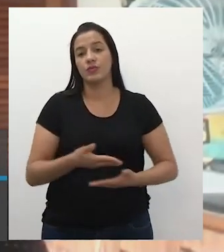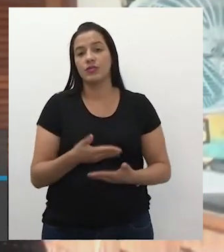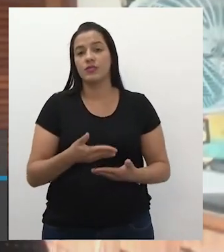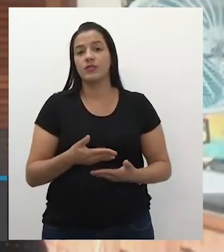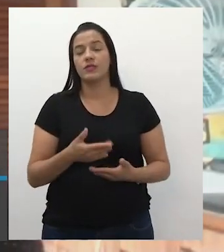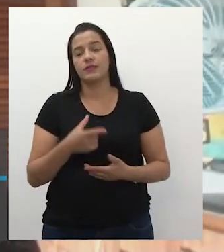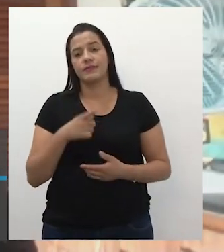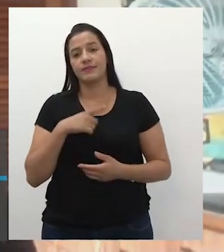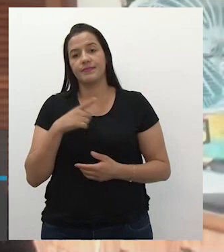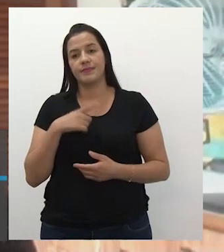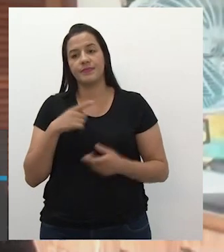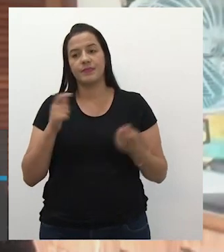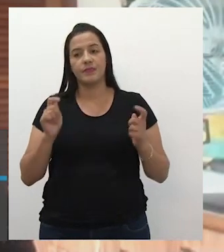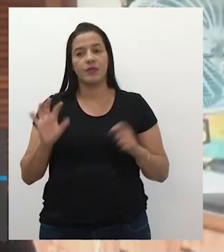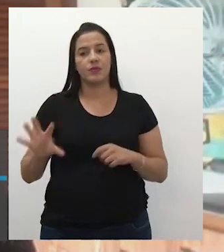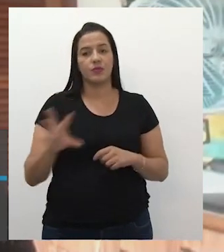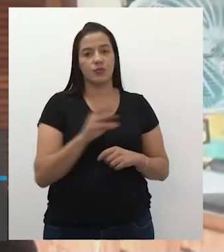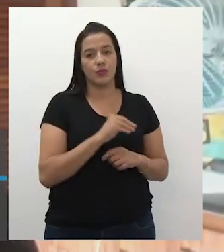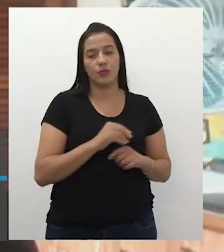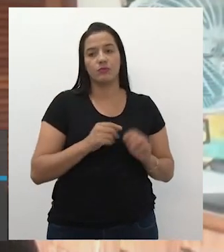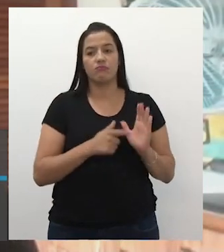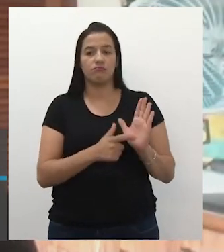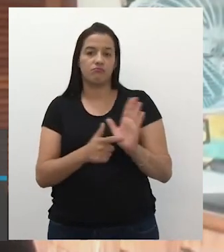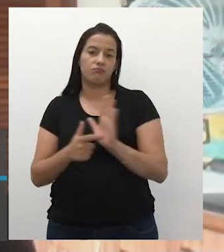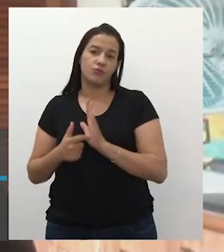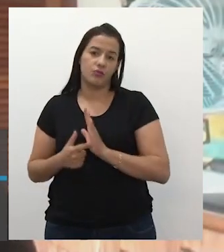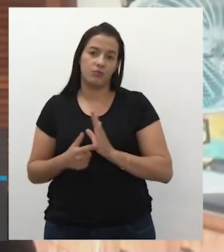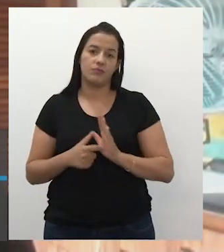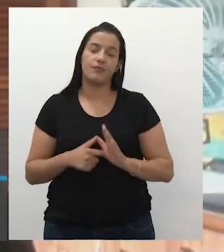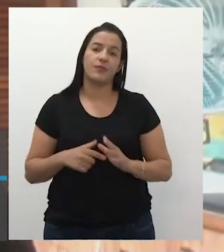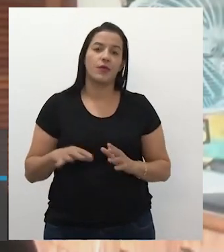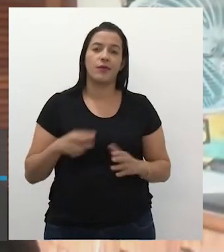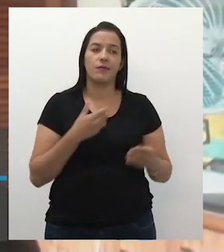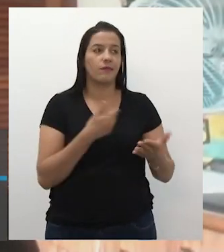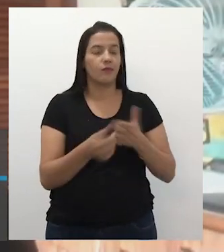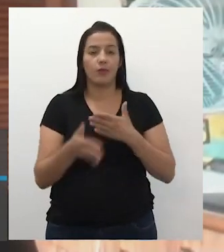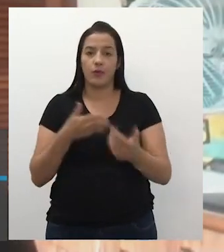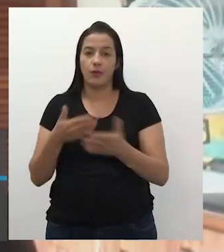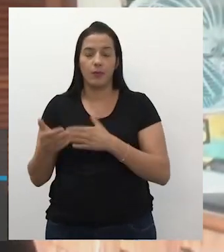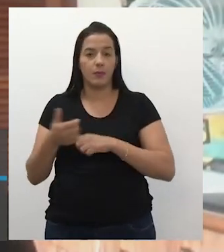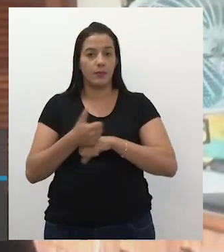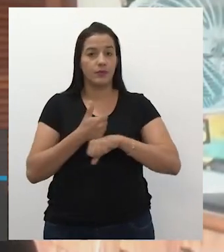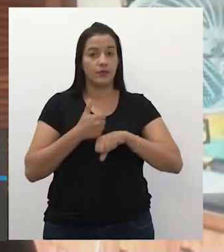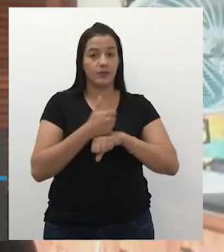que existe para todos e todas, independente da profissão. A gente